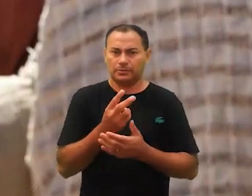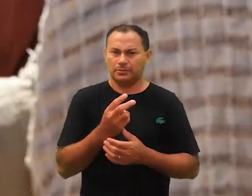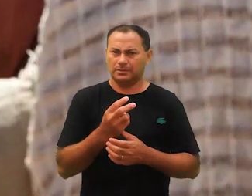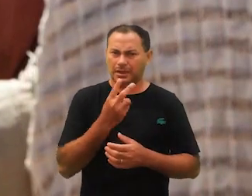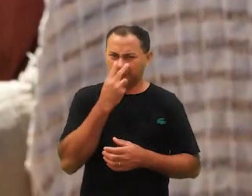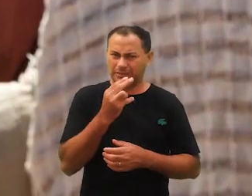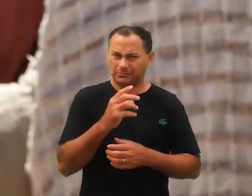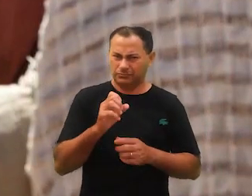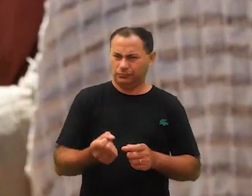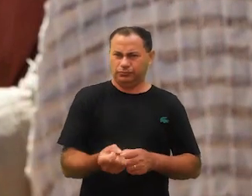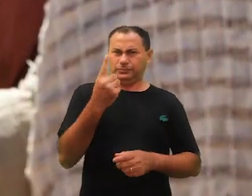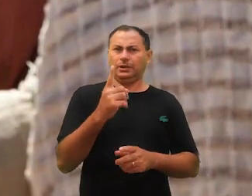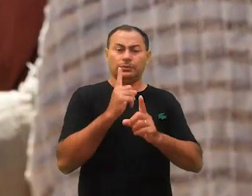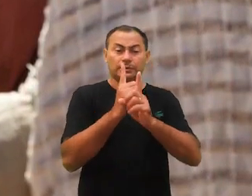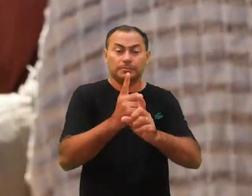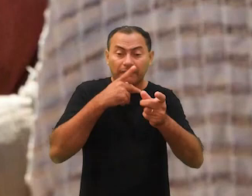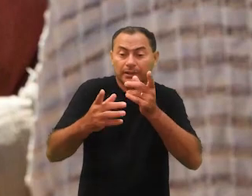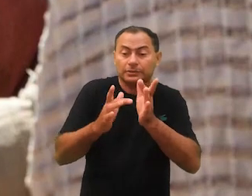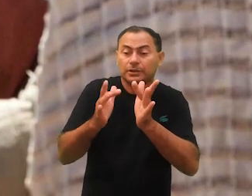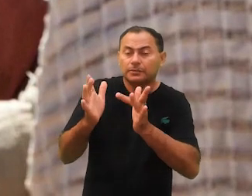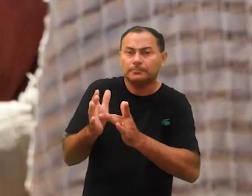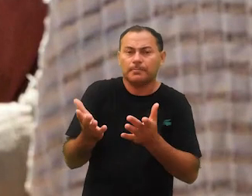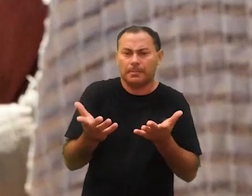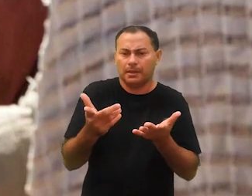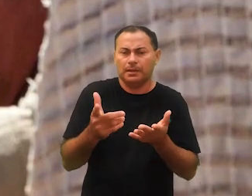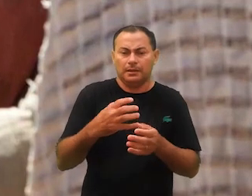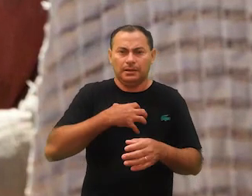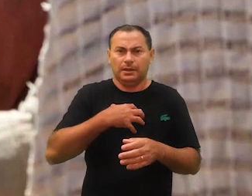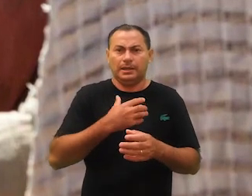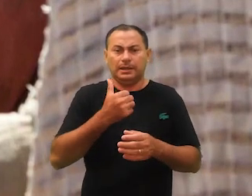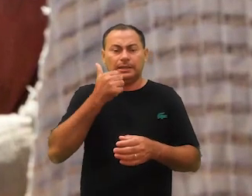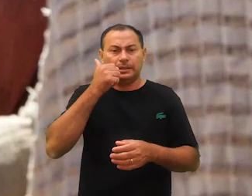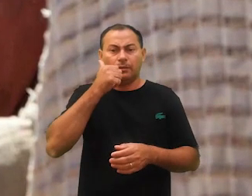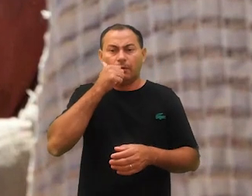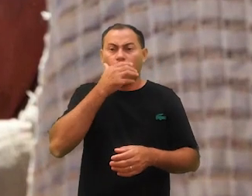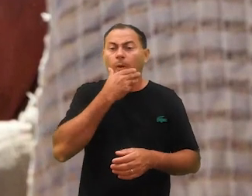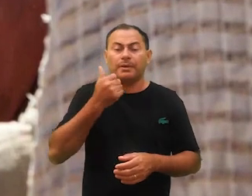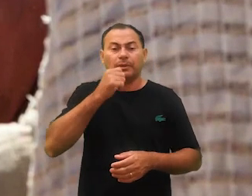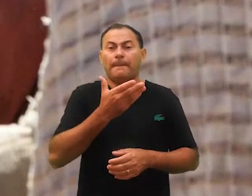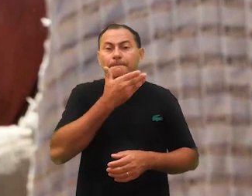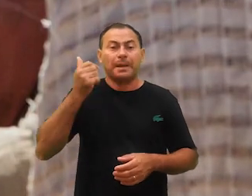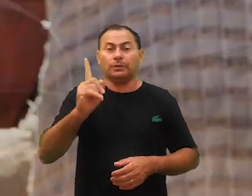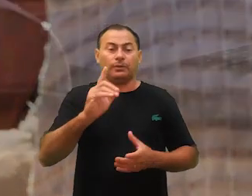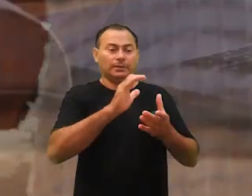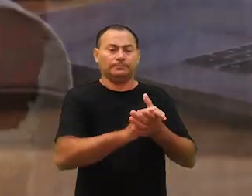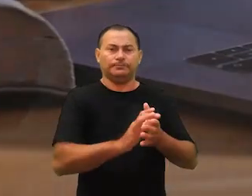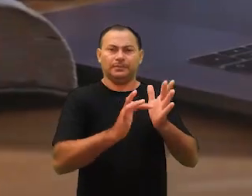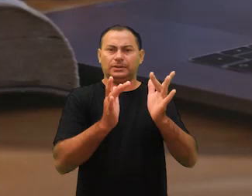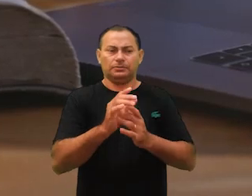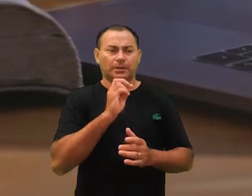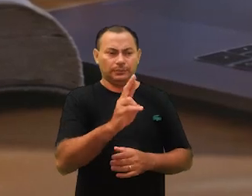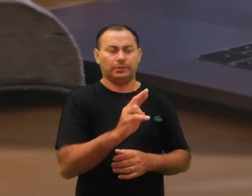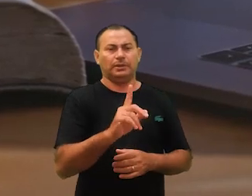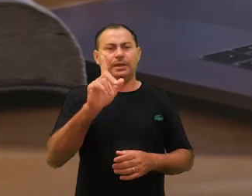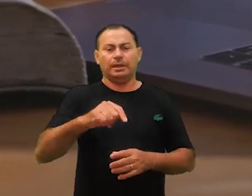achei esquisito que até os discípulos tenham falado para Jesus: se esta é a situação entre um homem e sua mulher, é melhor não se casar. Jesus